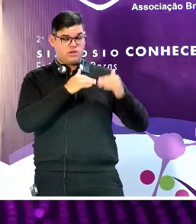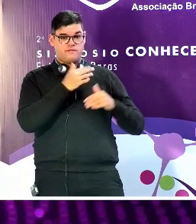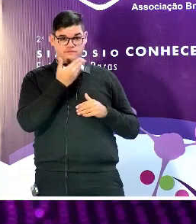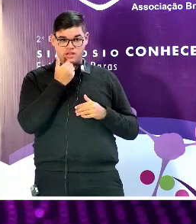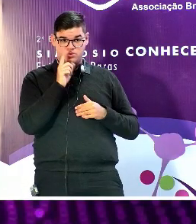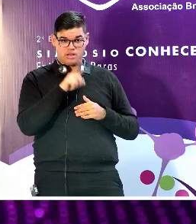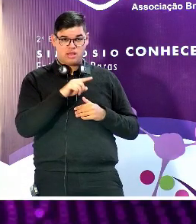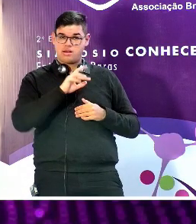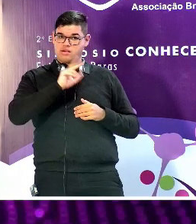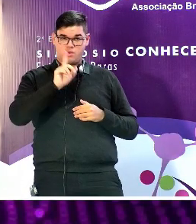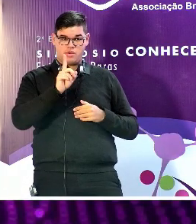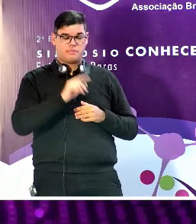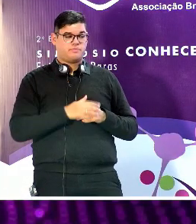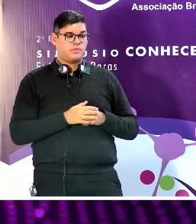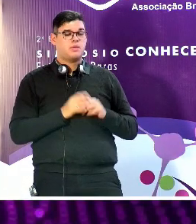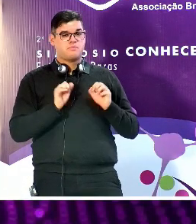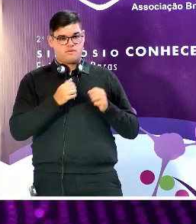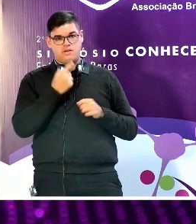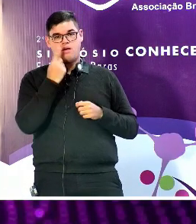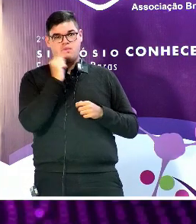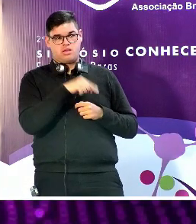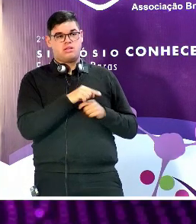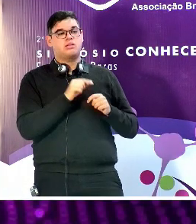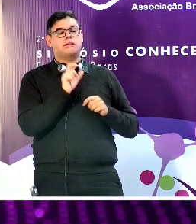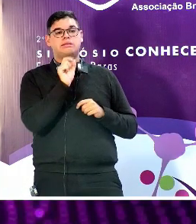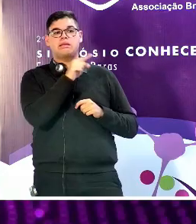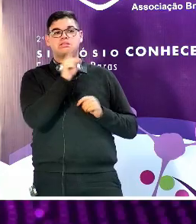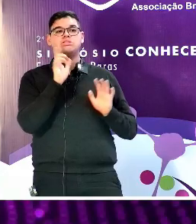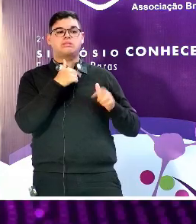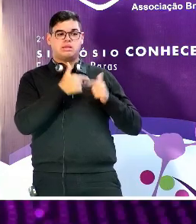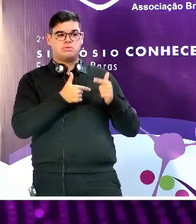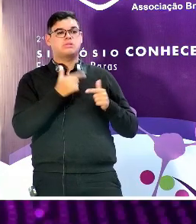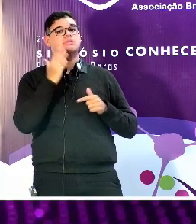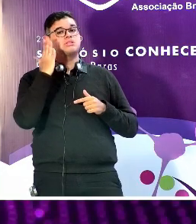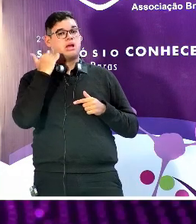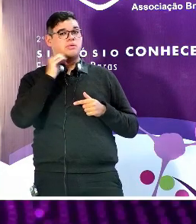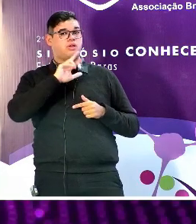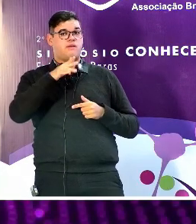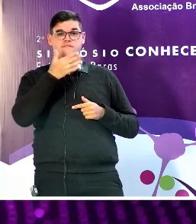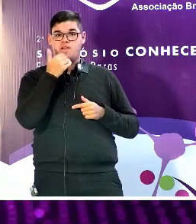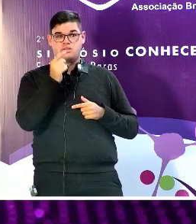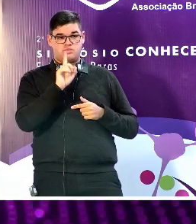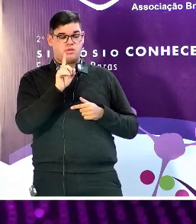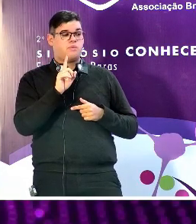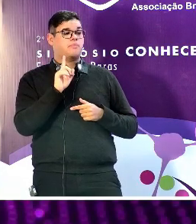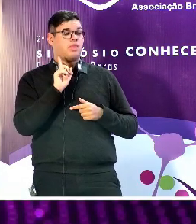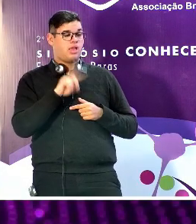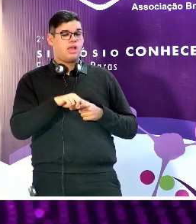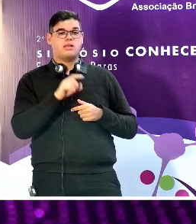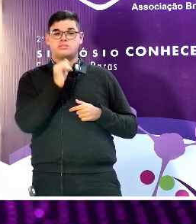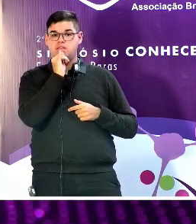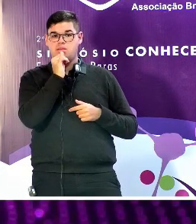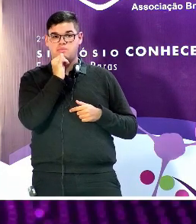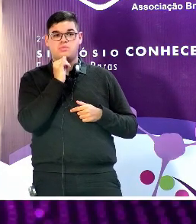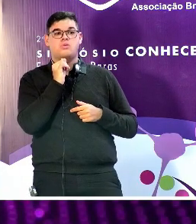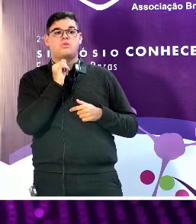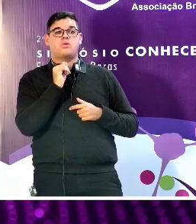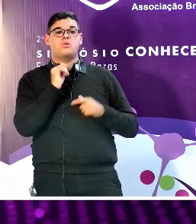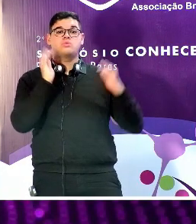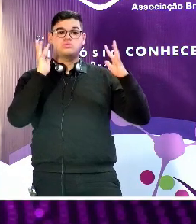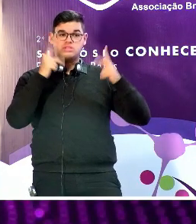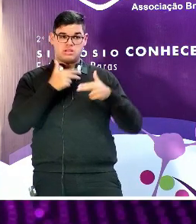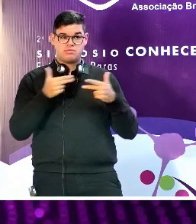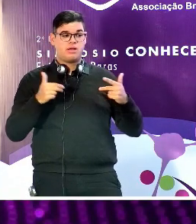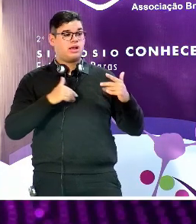podem falar para ele. Tá? Quem já trabalhou com o modelo sabe que não é fácil. É um modelo em que os animais